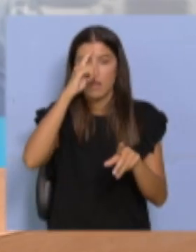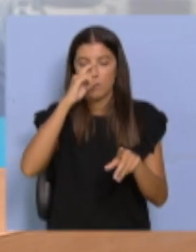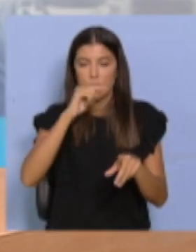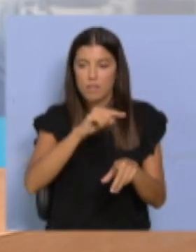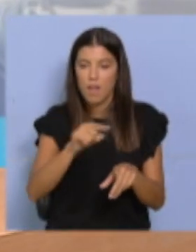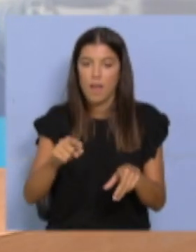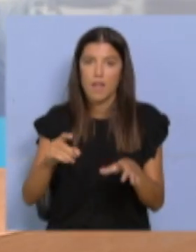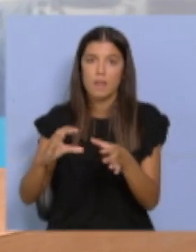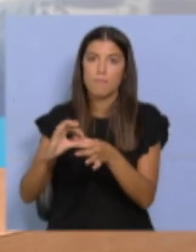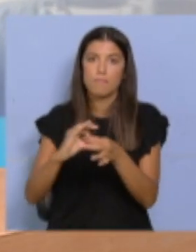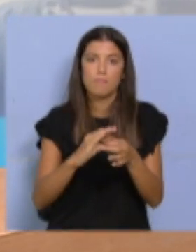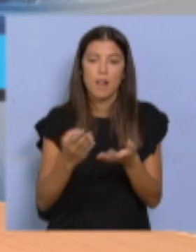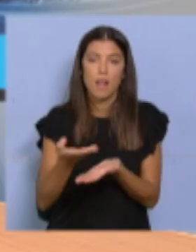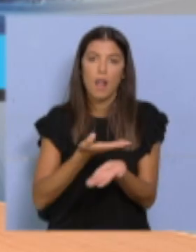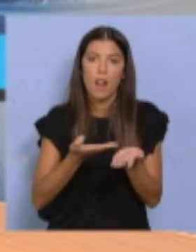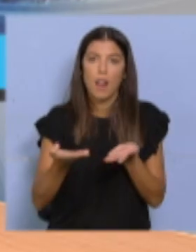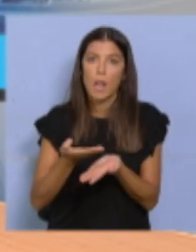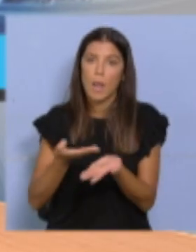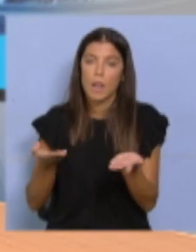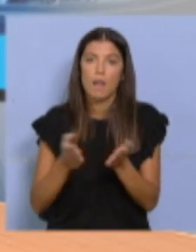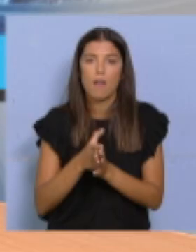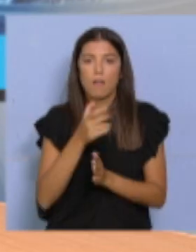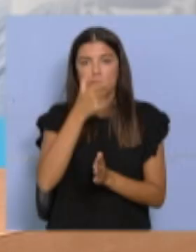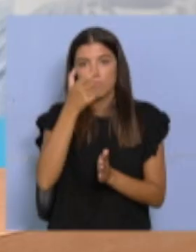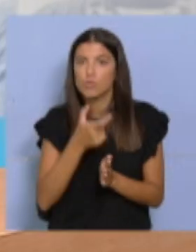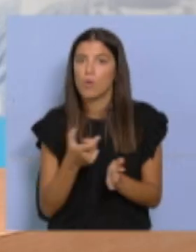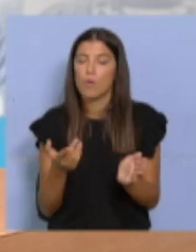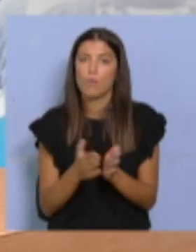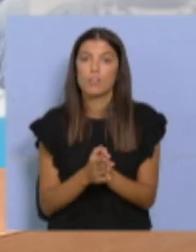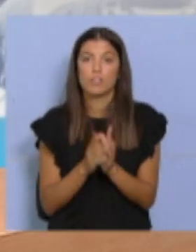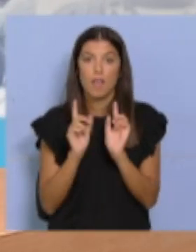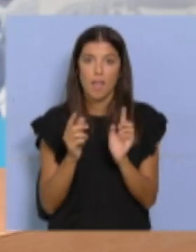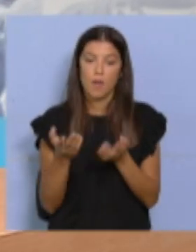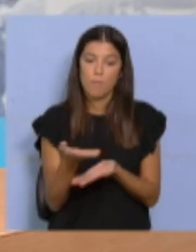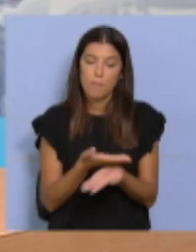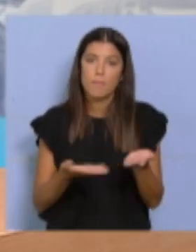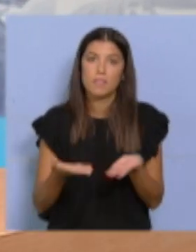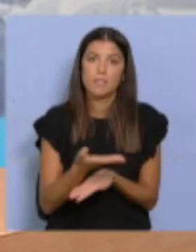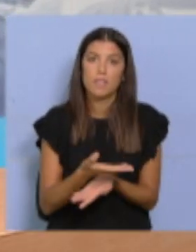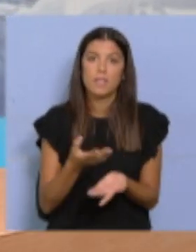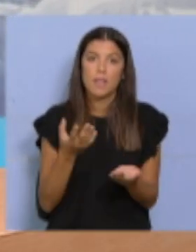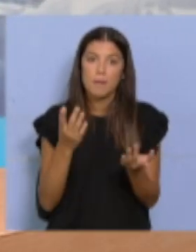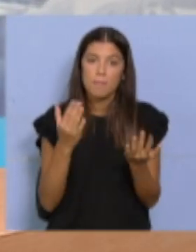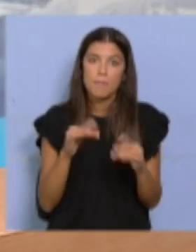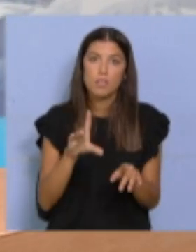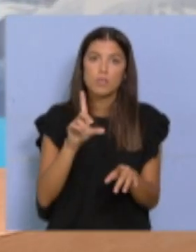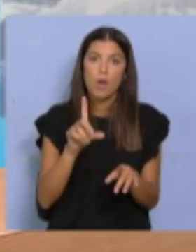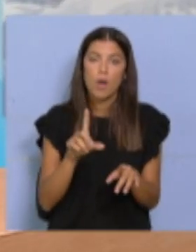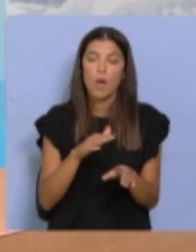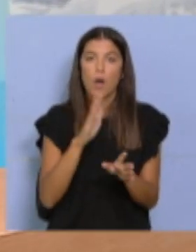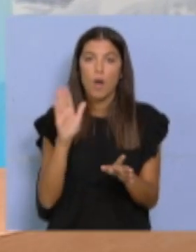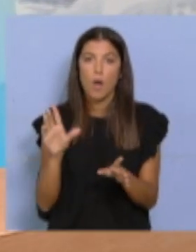de pessoas, de experiências que vai acontecendo. É uma partilha, mas é sobretudo uma identidade. Não é? Acho que é importante nós tomarmos